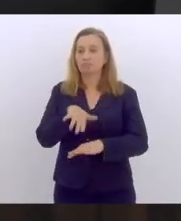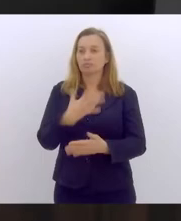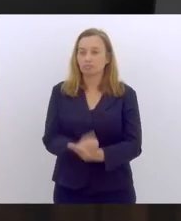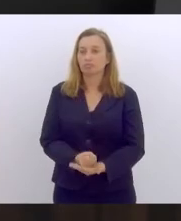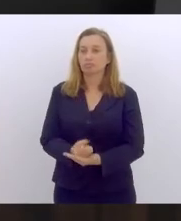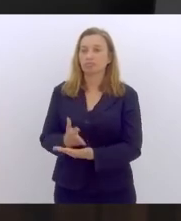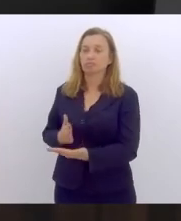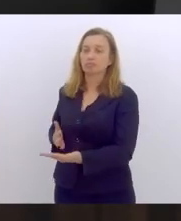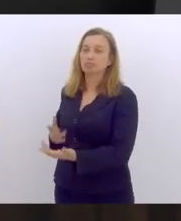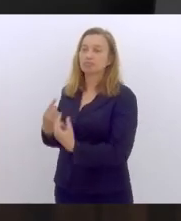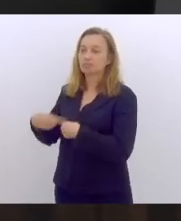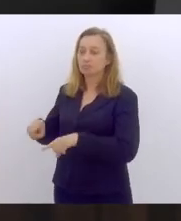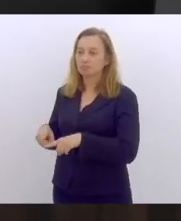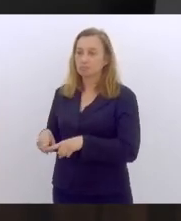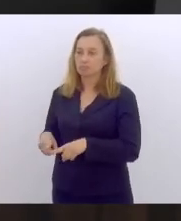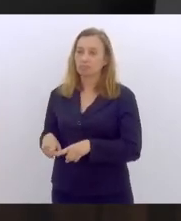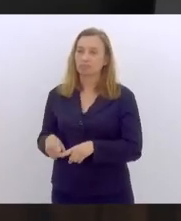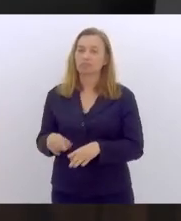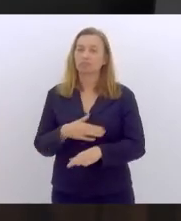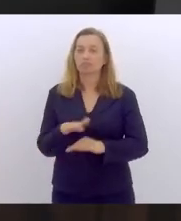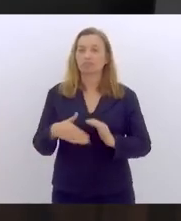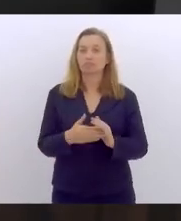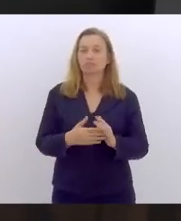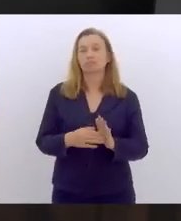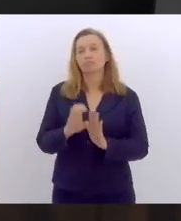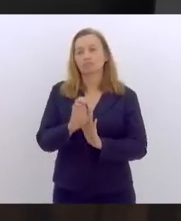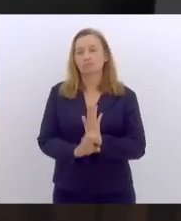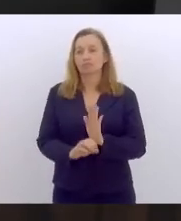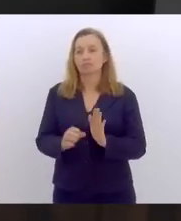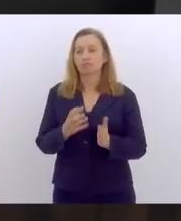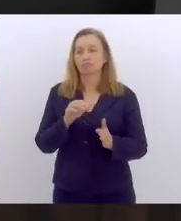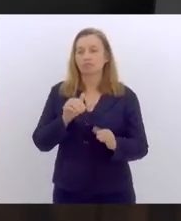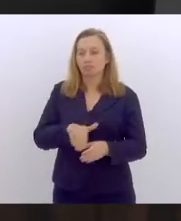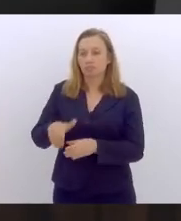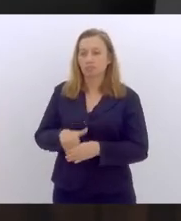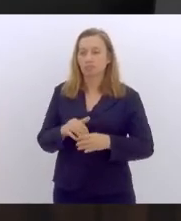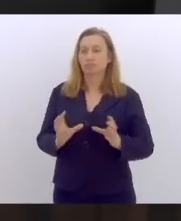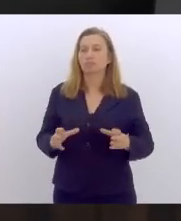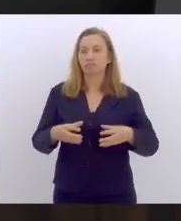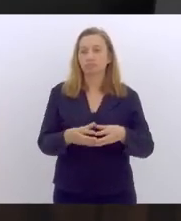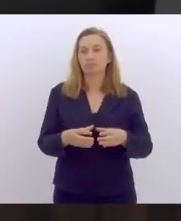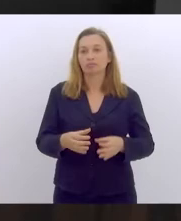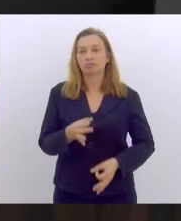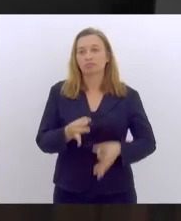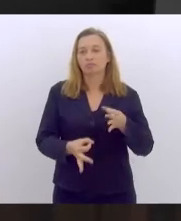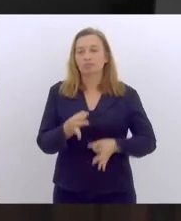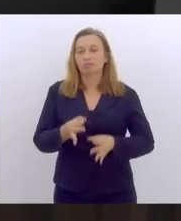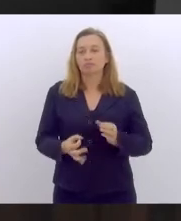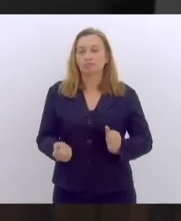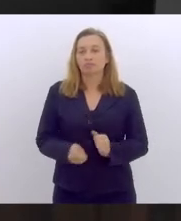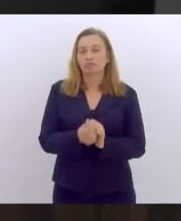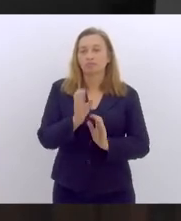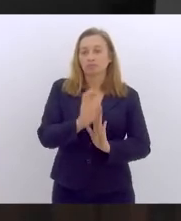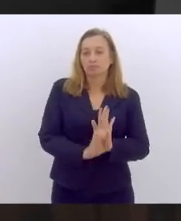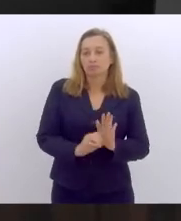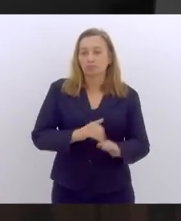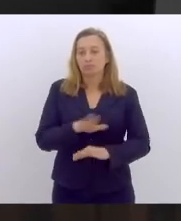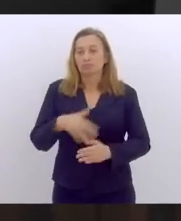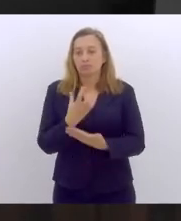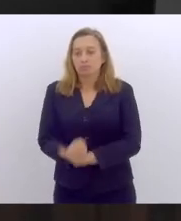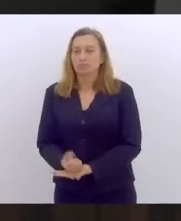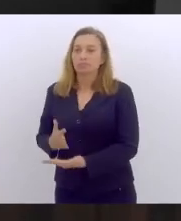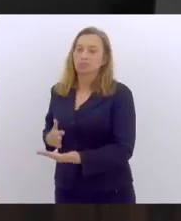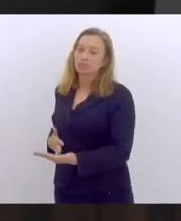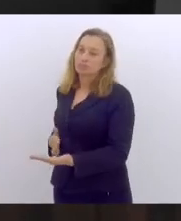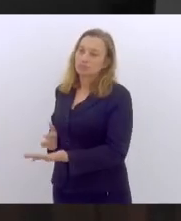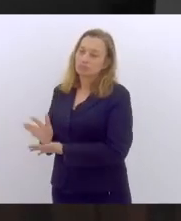estão? Contrário a todas as emendas. Em votação, parecer da Comissão de Constituição e Justiça com emendas. Senhores que aprovam, permaneçam como estão,